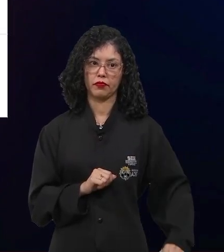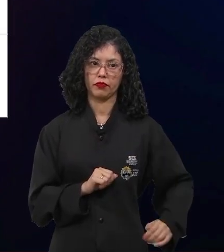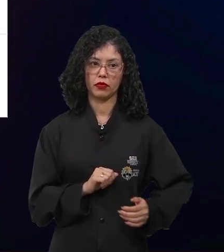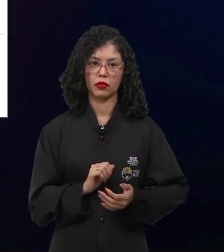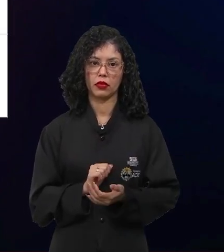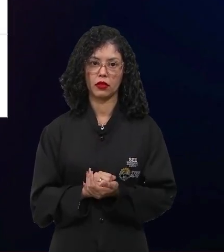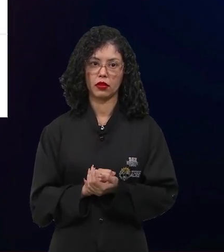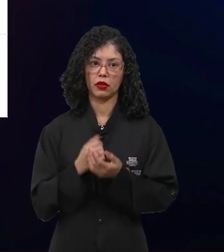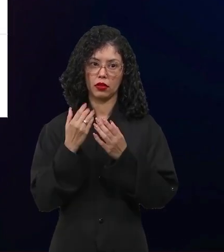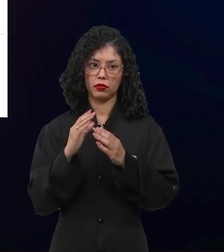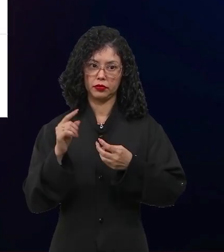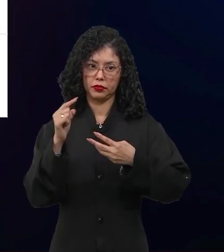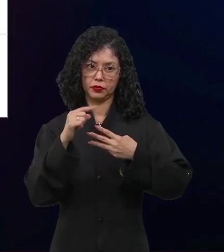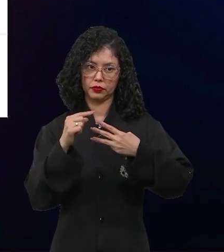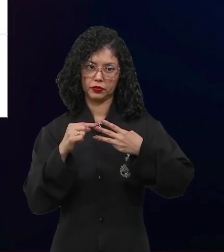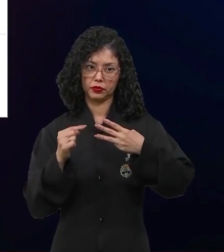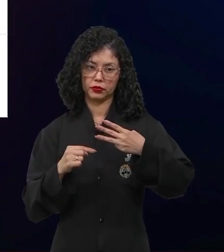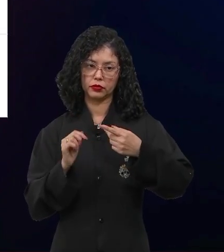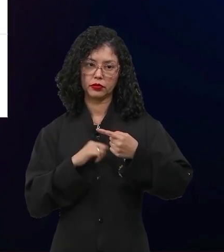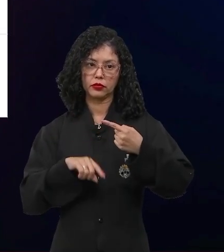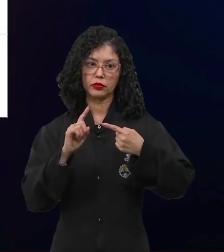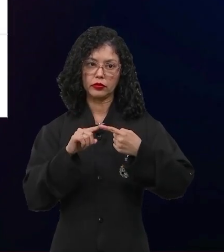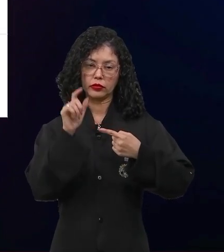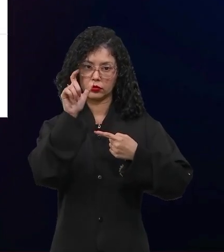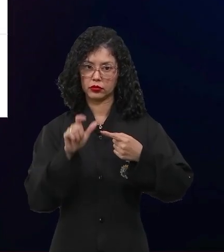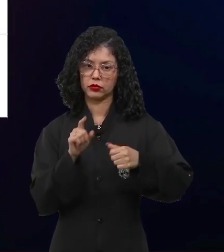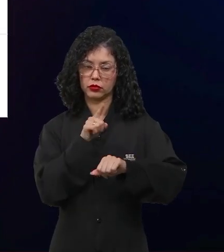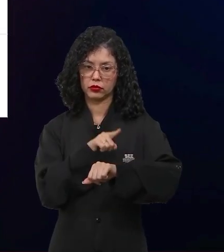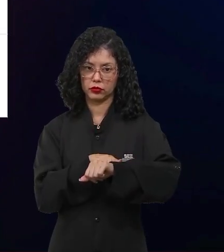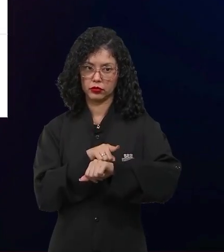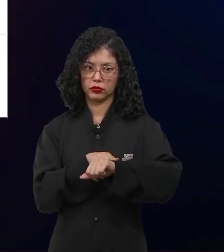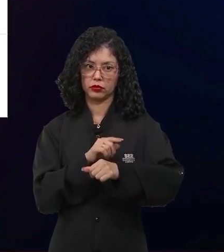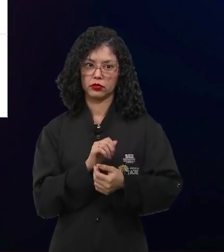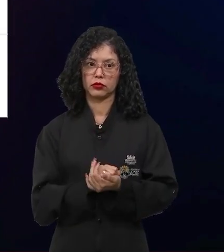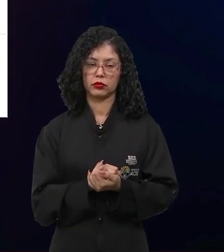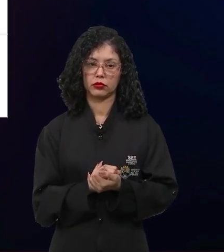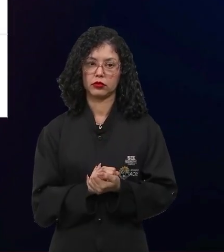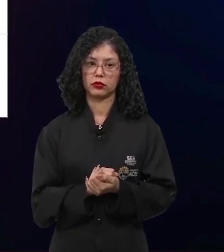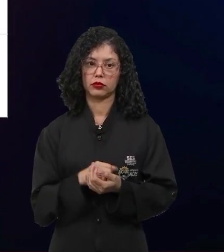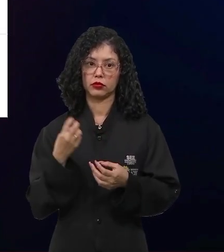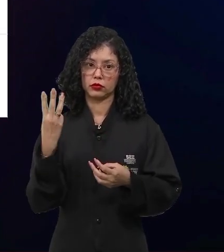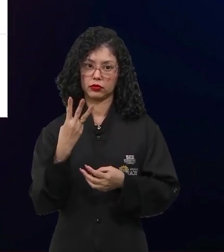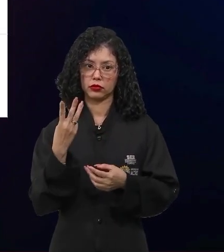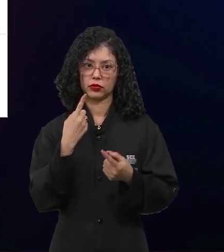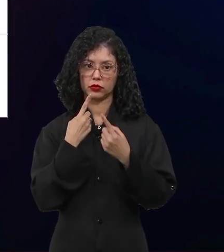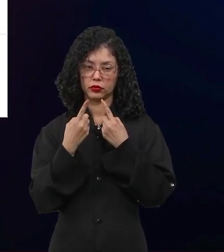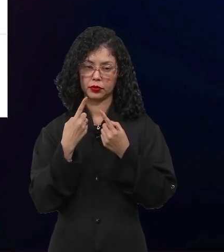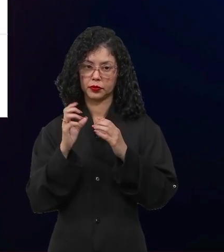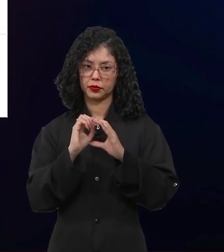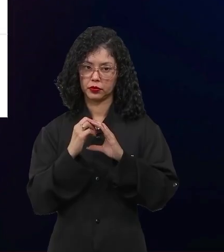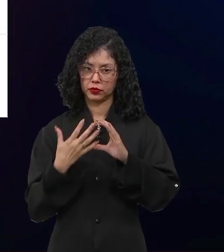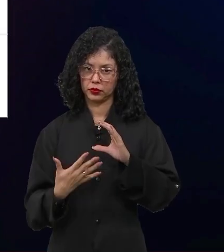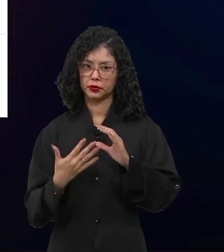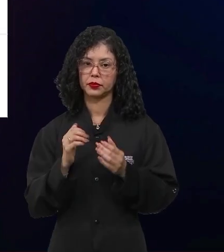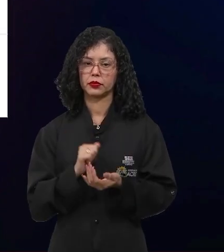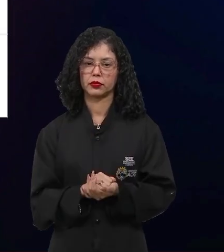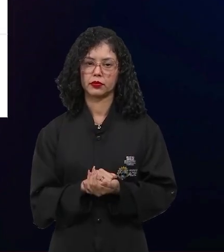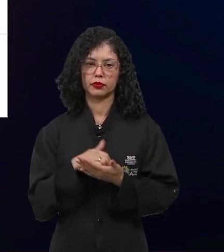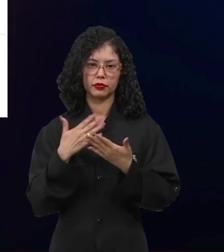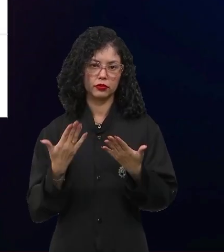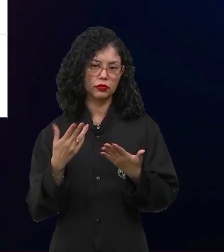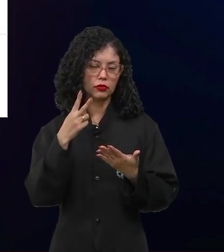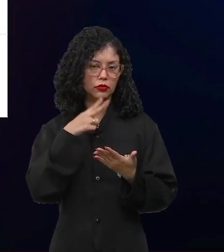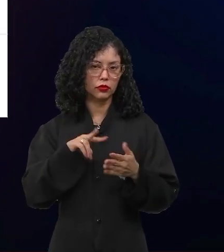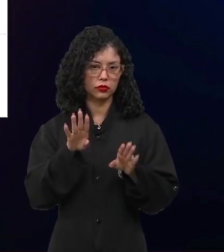ópera. Na segunda coluna, diz qual é a época, na terceira o tipo de discurso e a quarta a característica. Então,